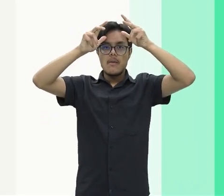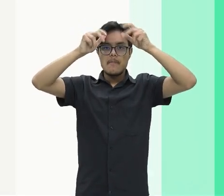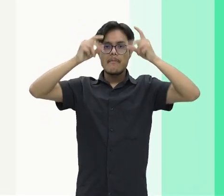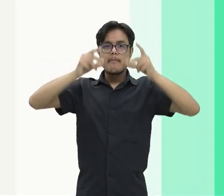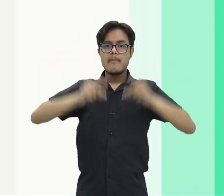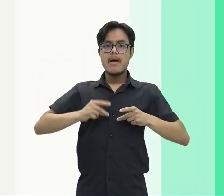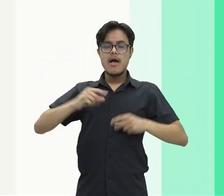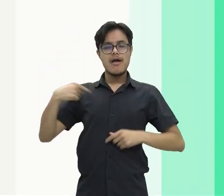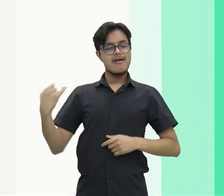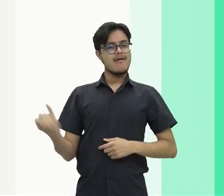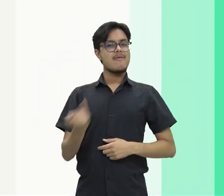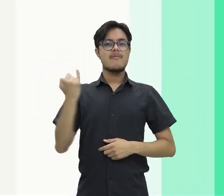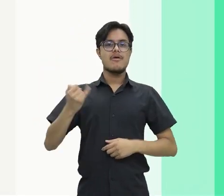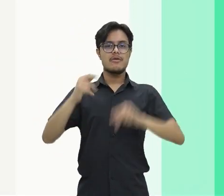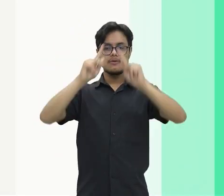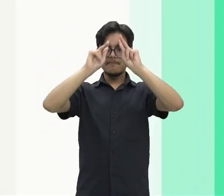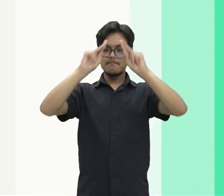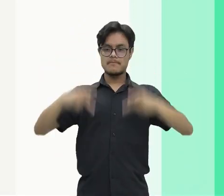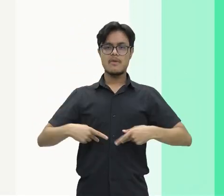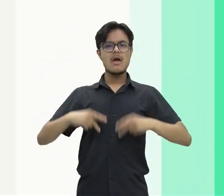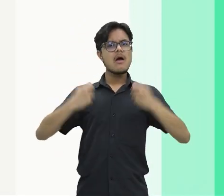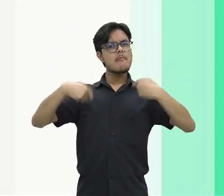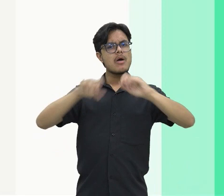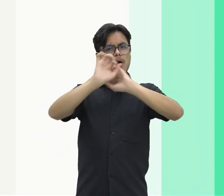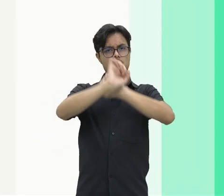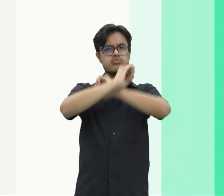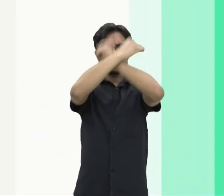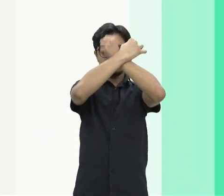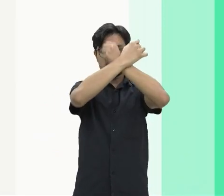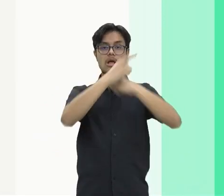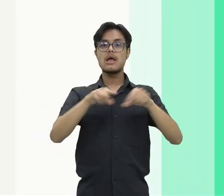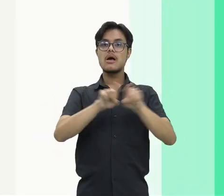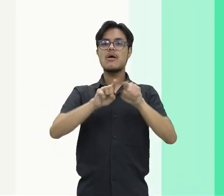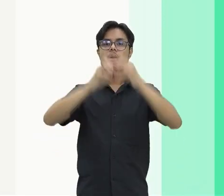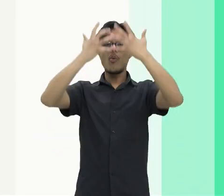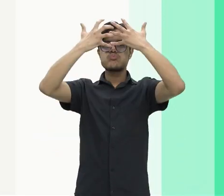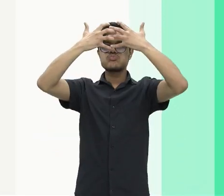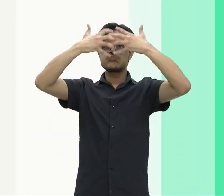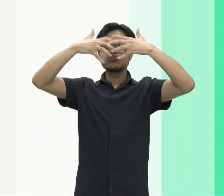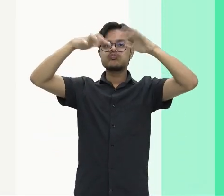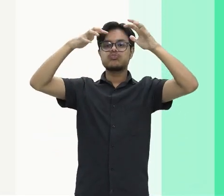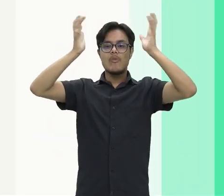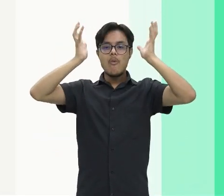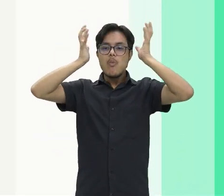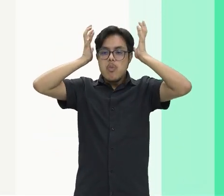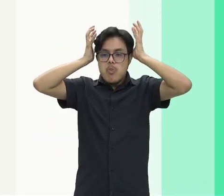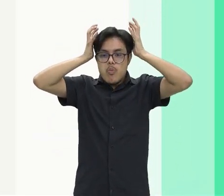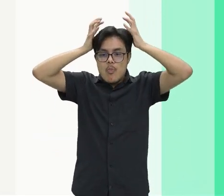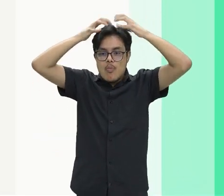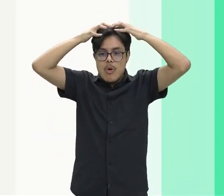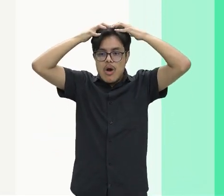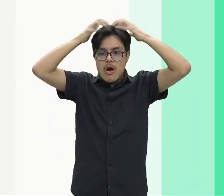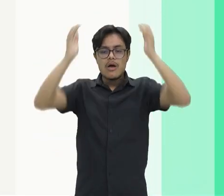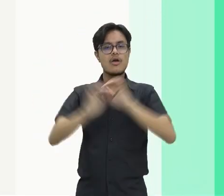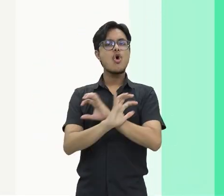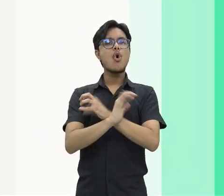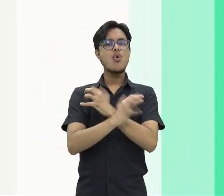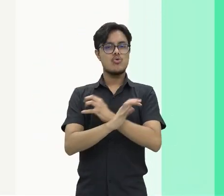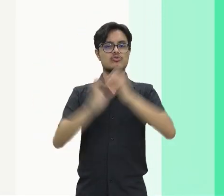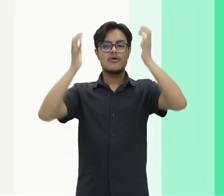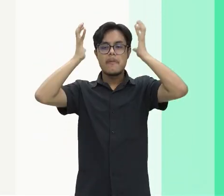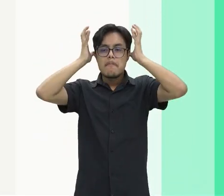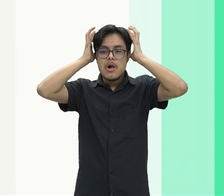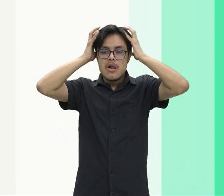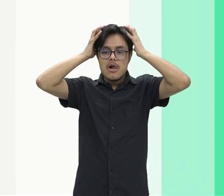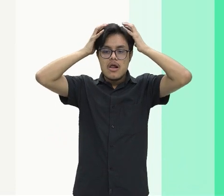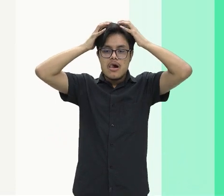nosso corpo. Então, ele precisa ali de uma proteção. Então, nessa região ali do cérebro, ele vai estar protegido ali pelo crânio, né, que são os